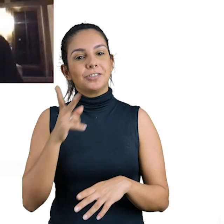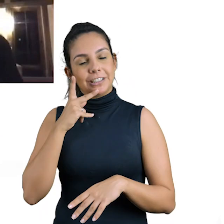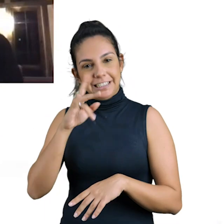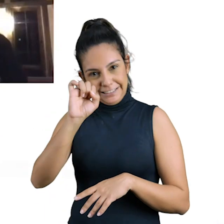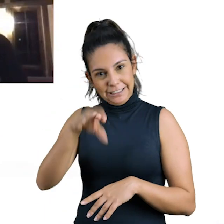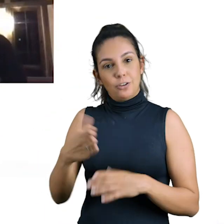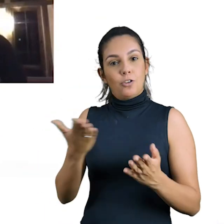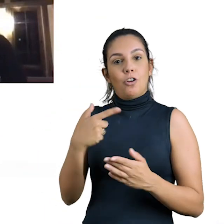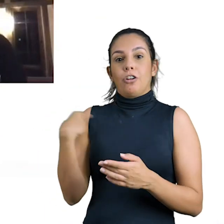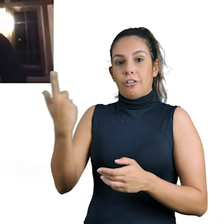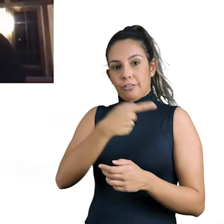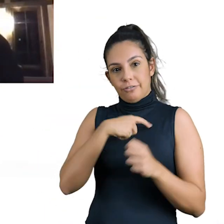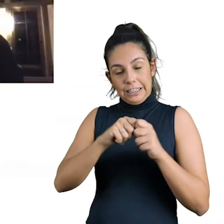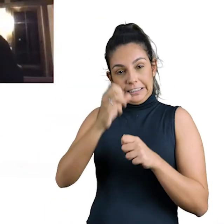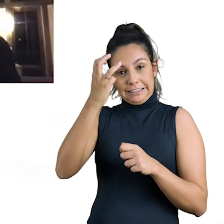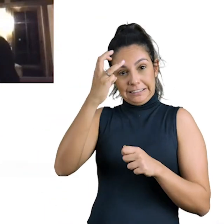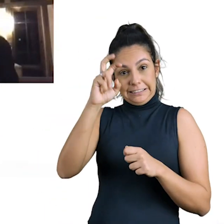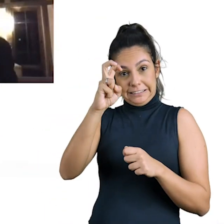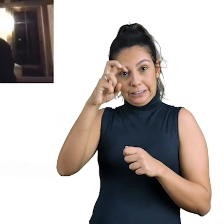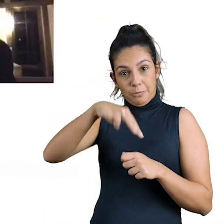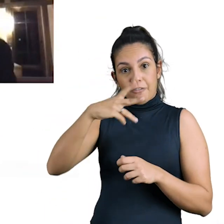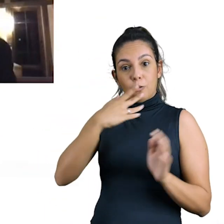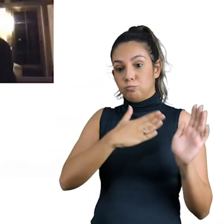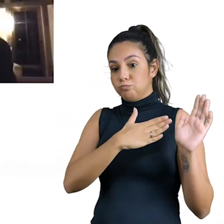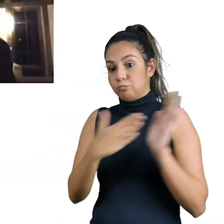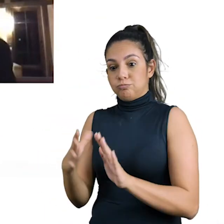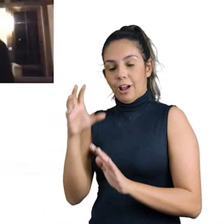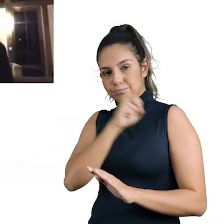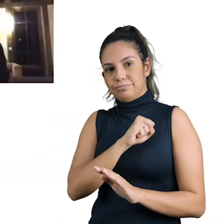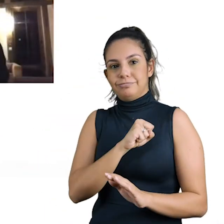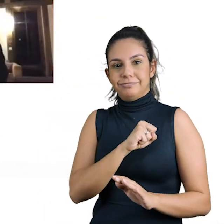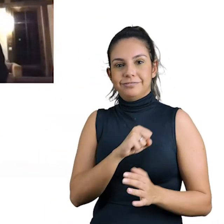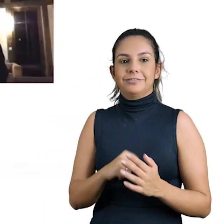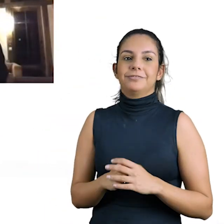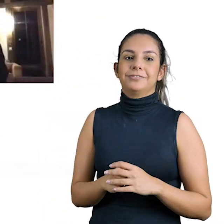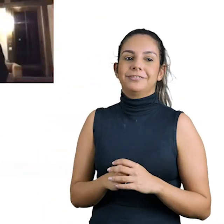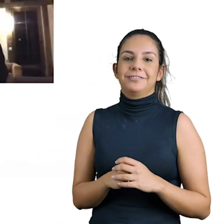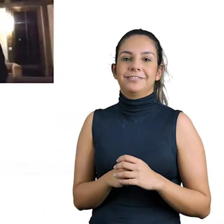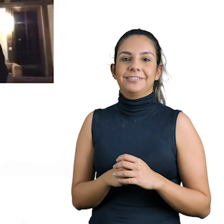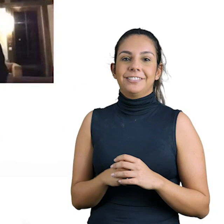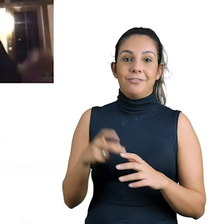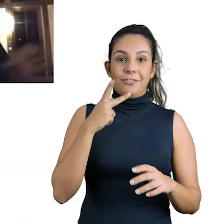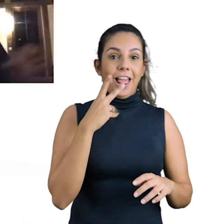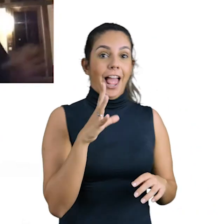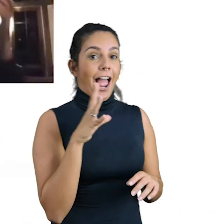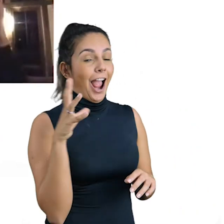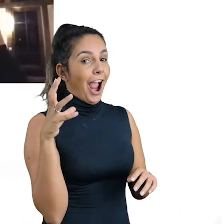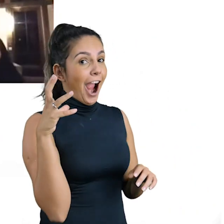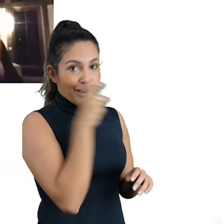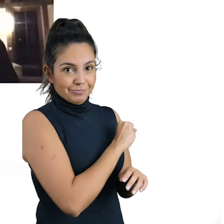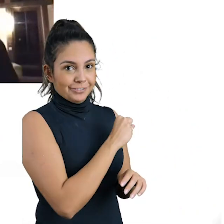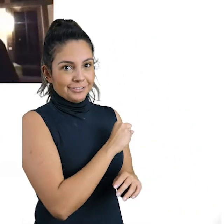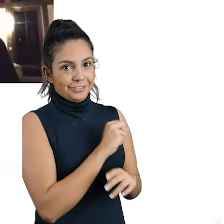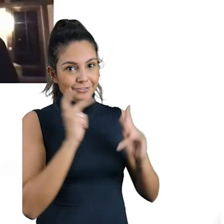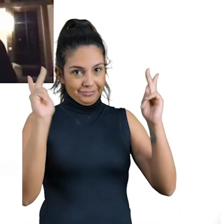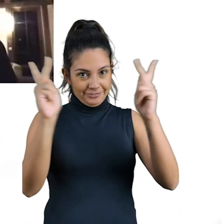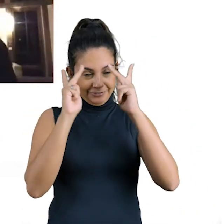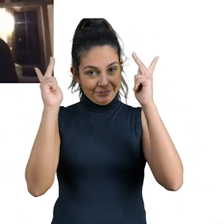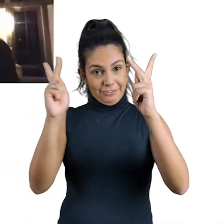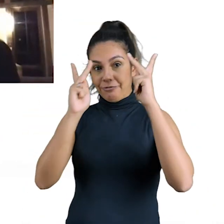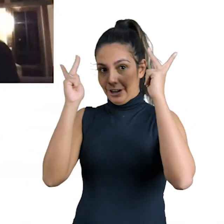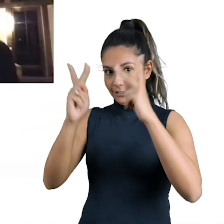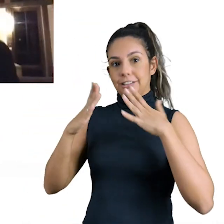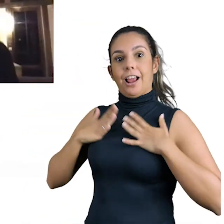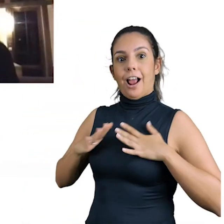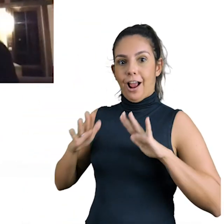nessa. Hoje a gente faz o seguinte, tem 5 minutos para falar tudo. Tudo bem? Vamos começar. Vamos, rápido. Que os seus ventos